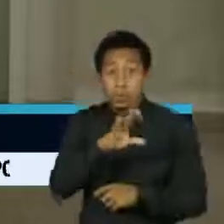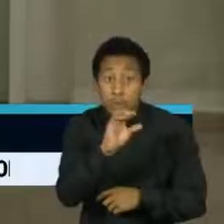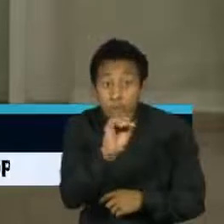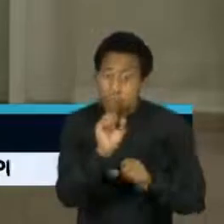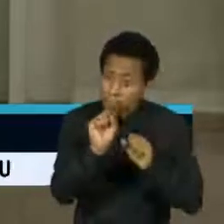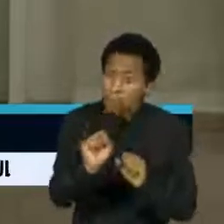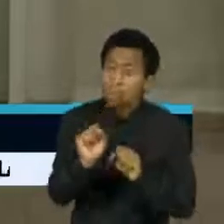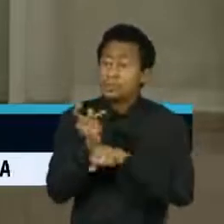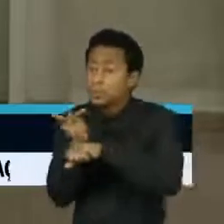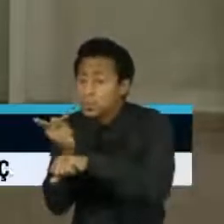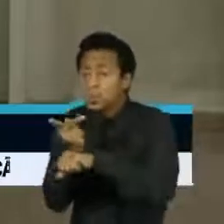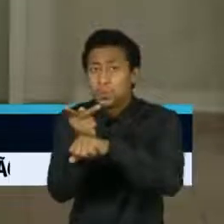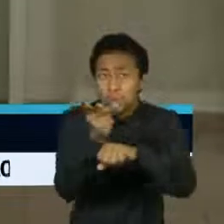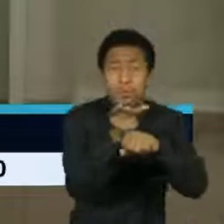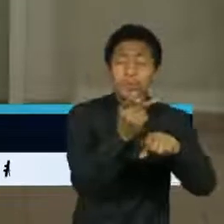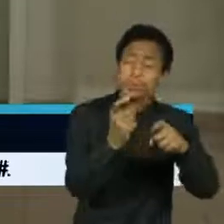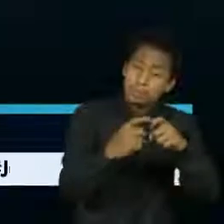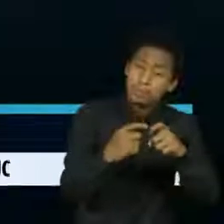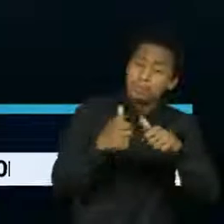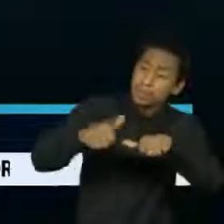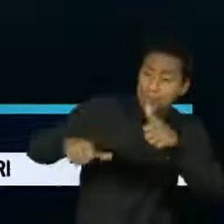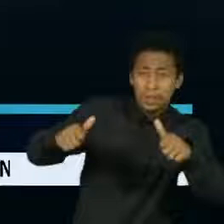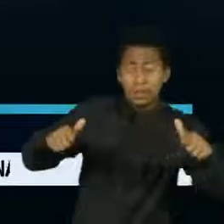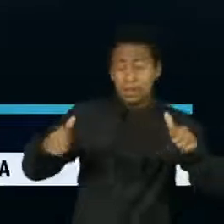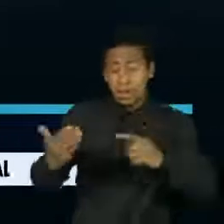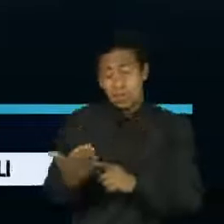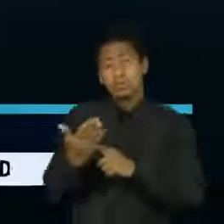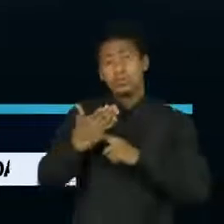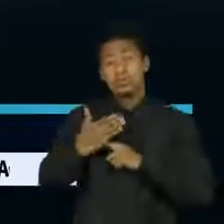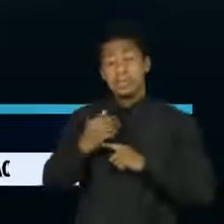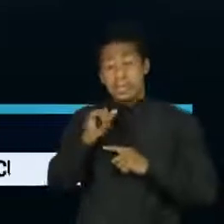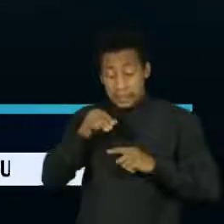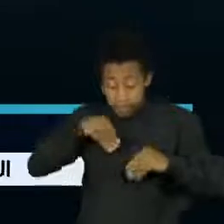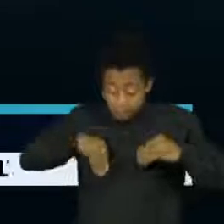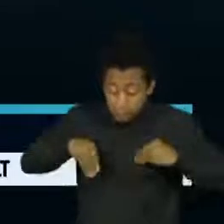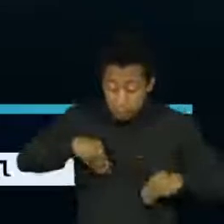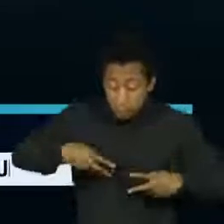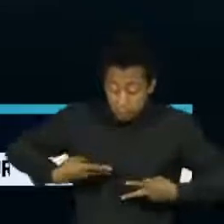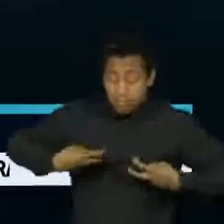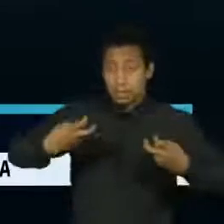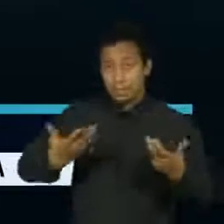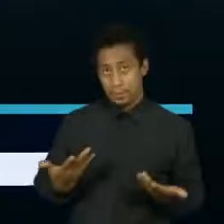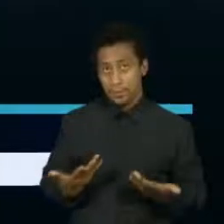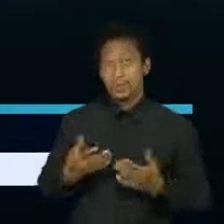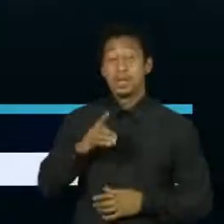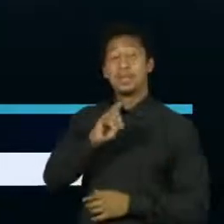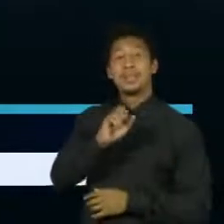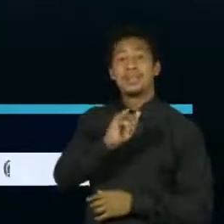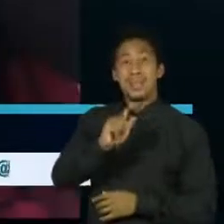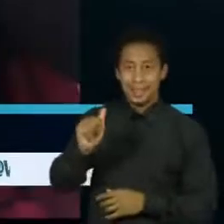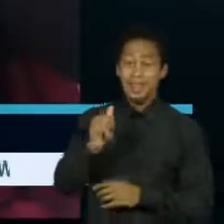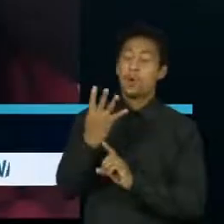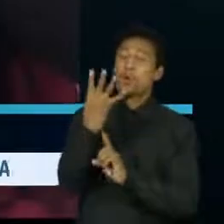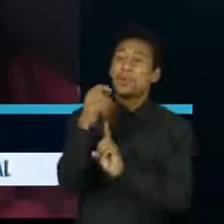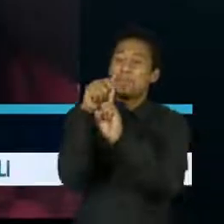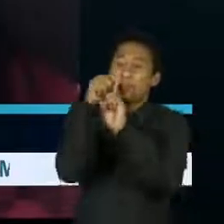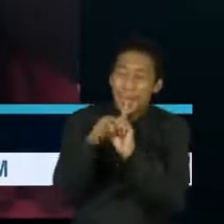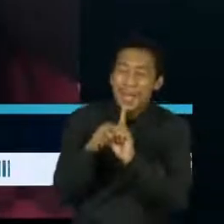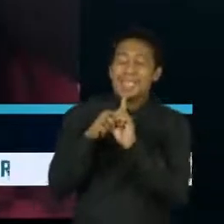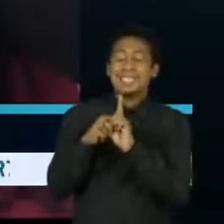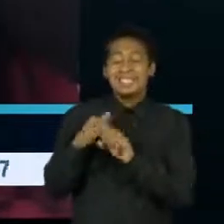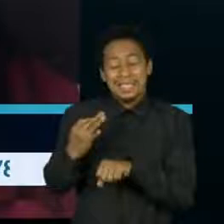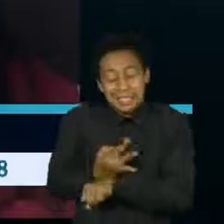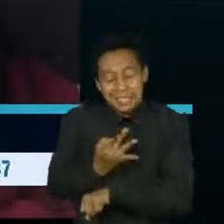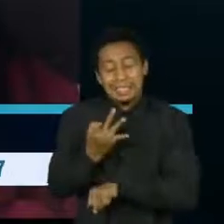possa, que esteja capacitado para fazer essa avaliação. Daniela recebeu o diagnóstico depois de 4 meses enfrentando a doença. O psiquiatra